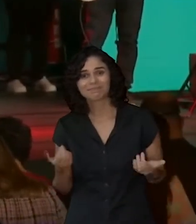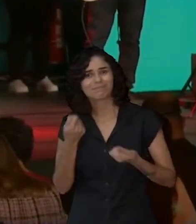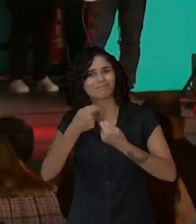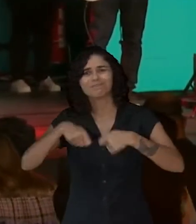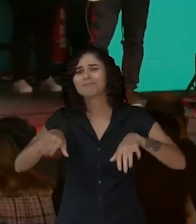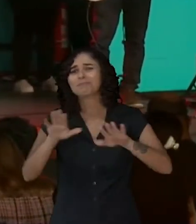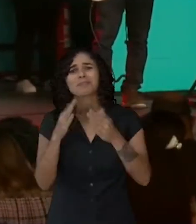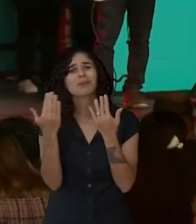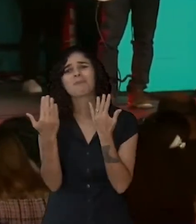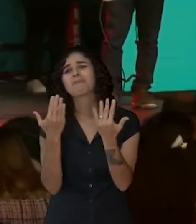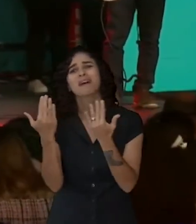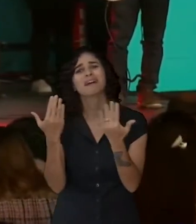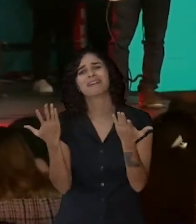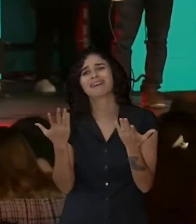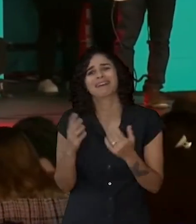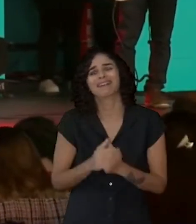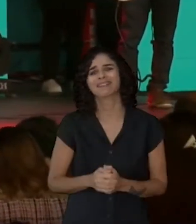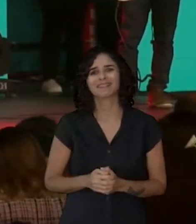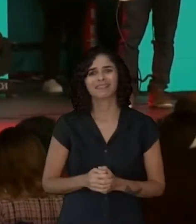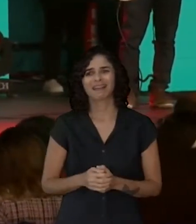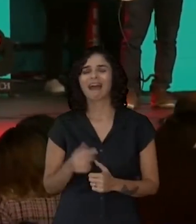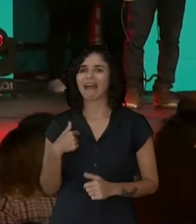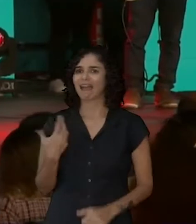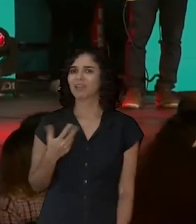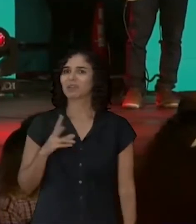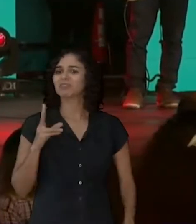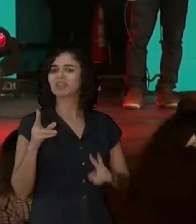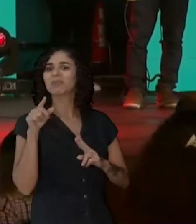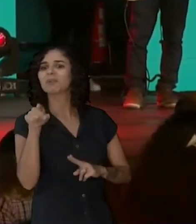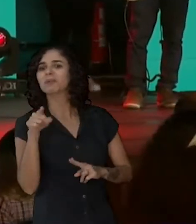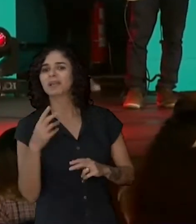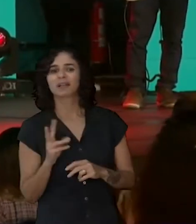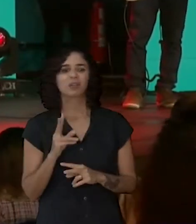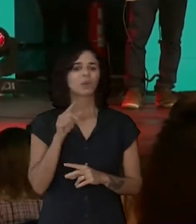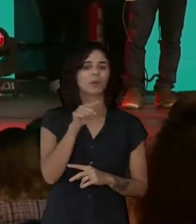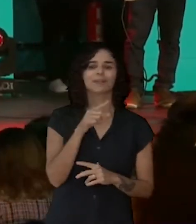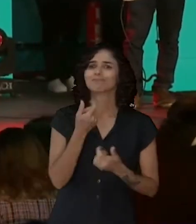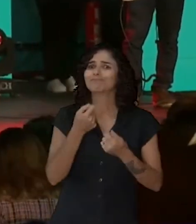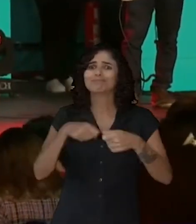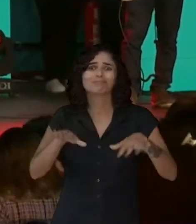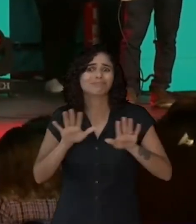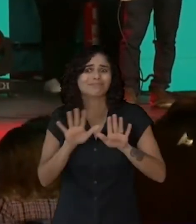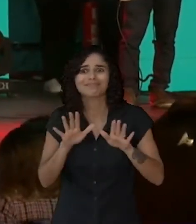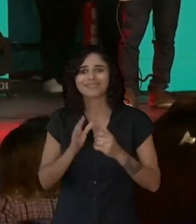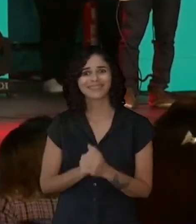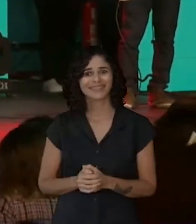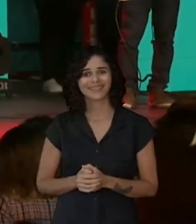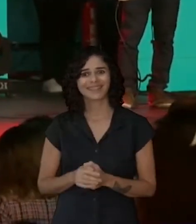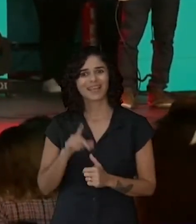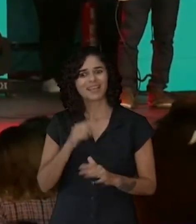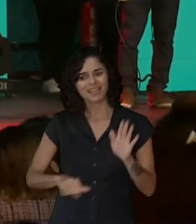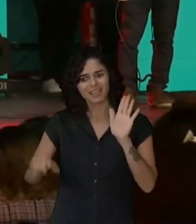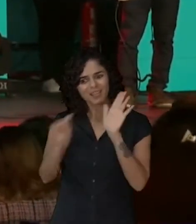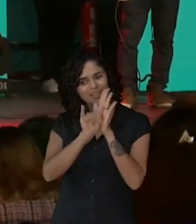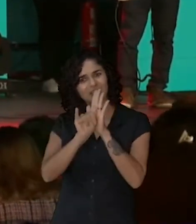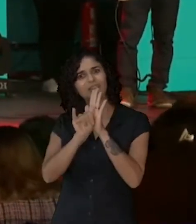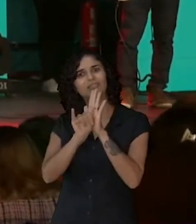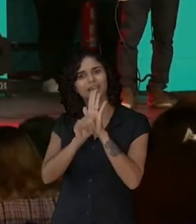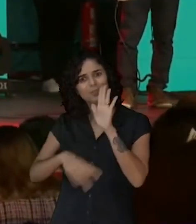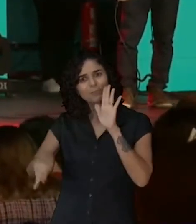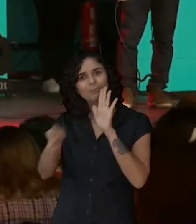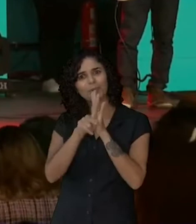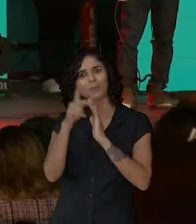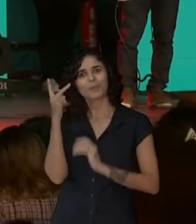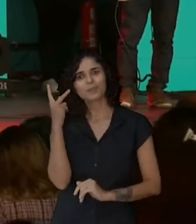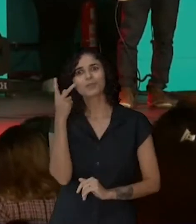E você não vai querer ser o que ninguém quer ser, o que ninguém é. Você vai querer ser você, porque o Espírito ama quem